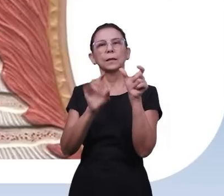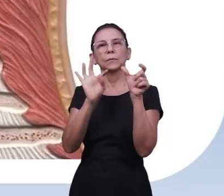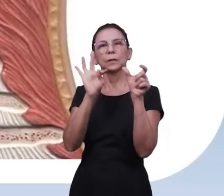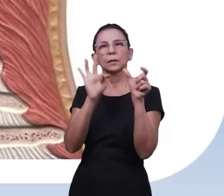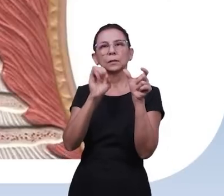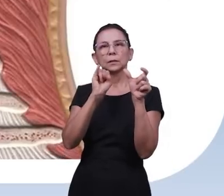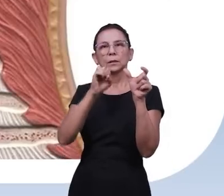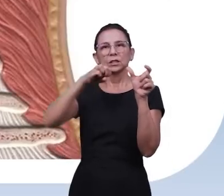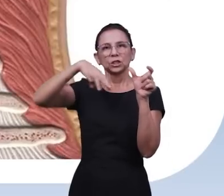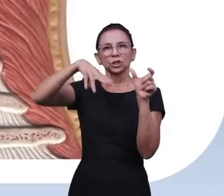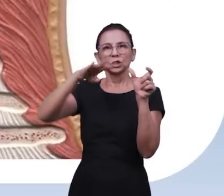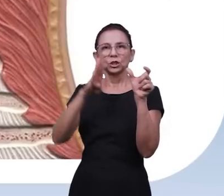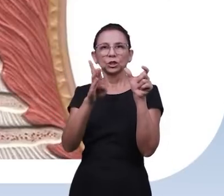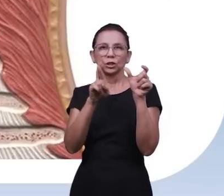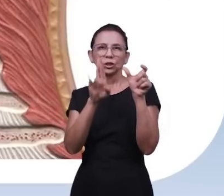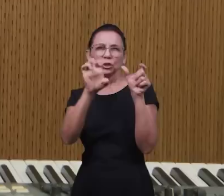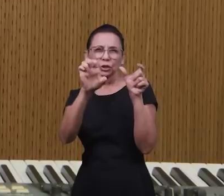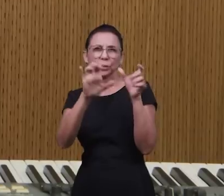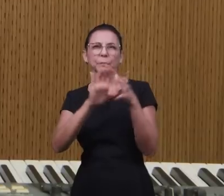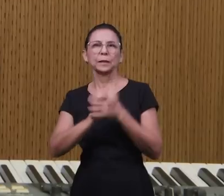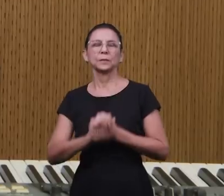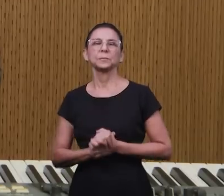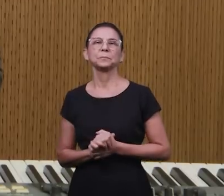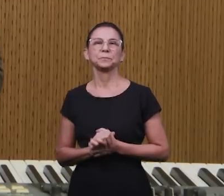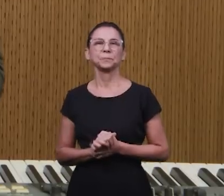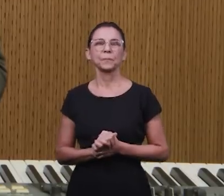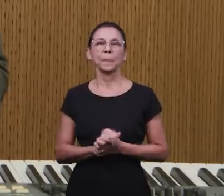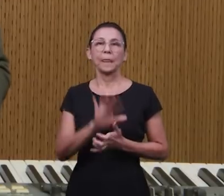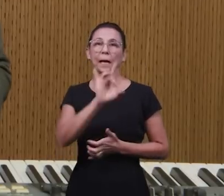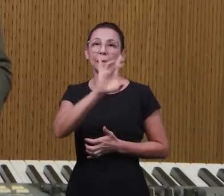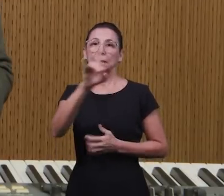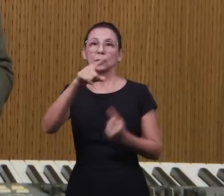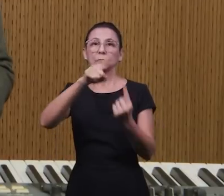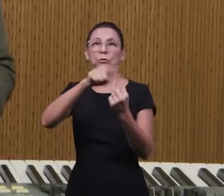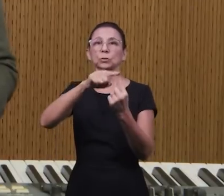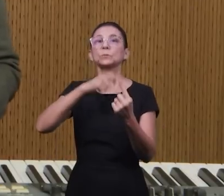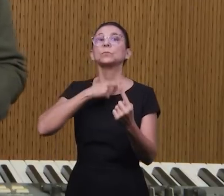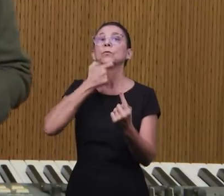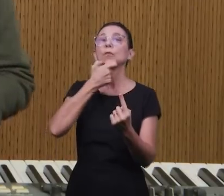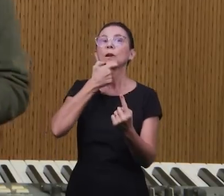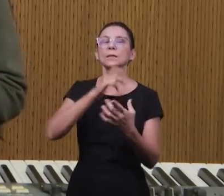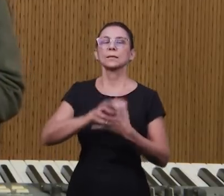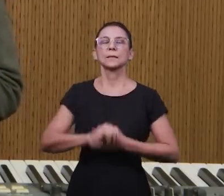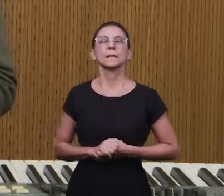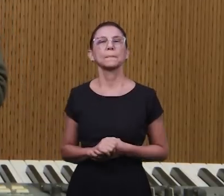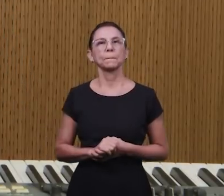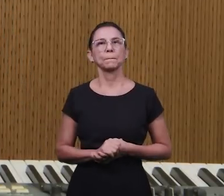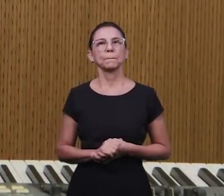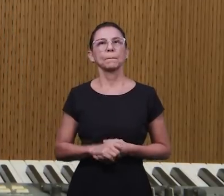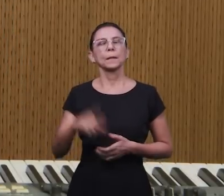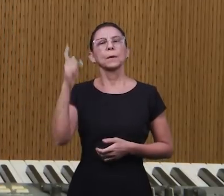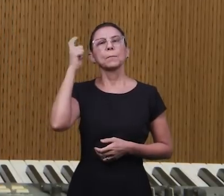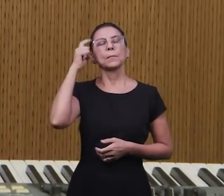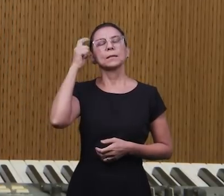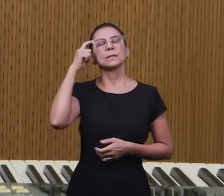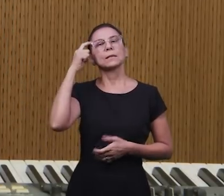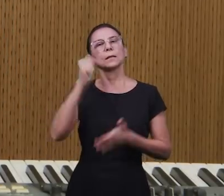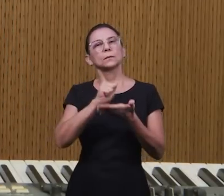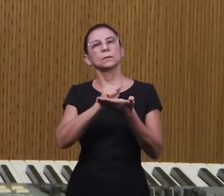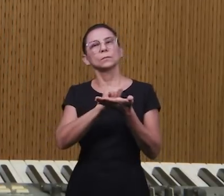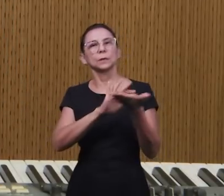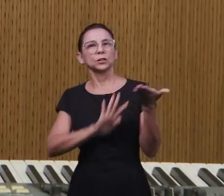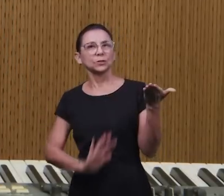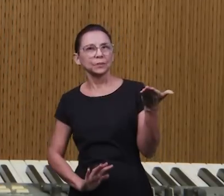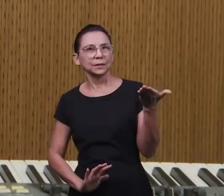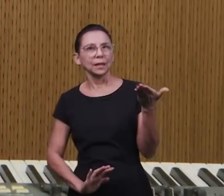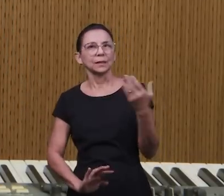particularidades da minha voz, da sua voz. Vamos agora pensar em um exercício que trabalhe